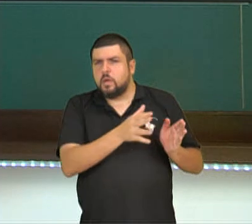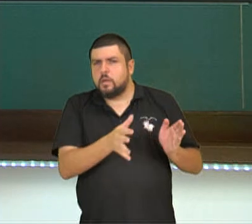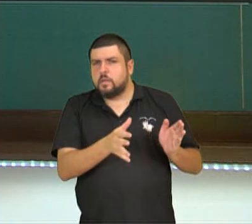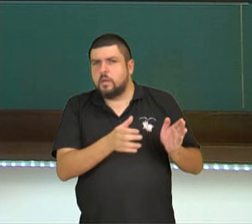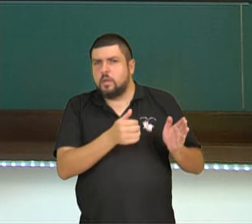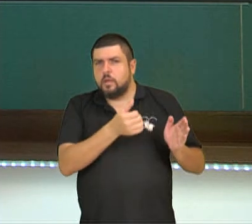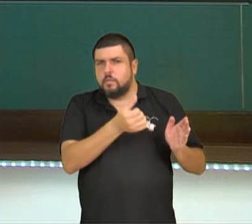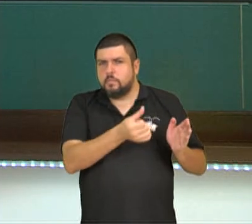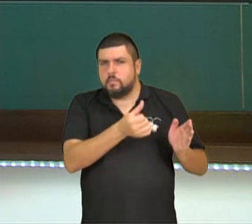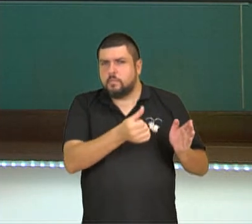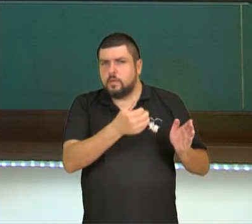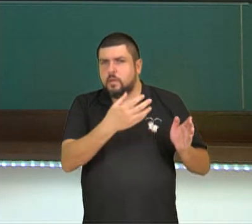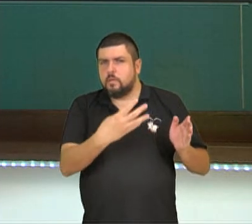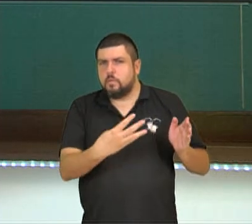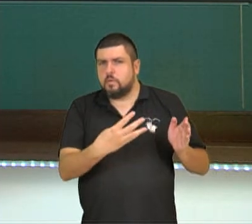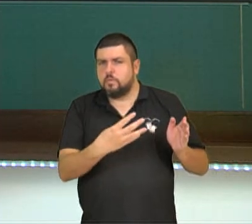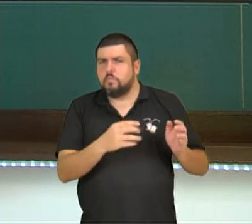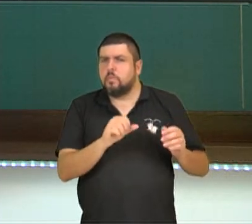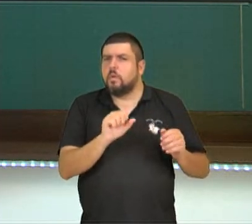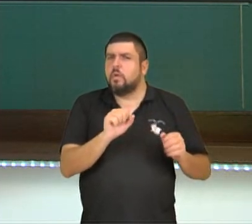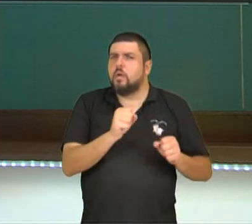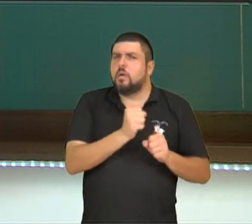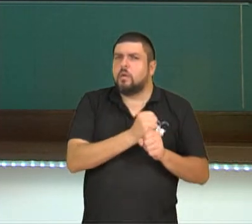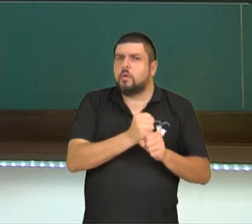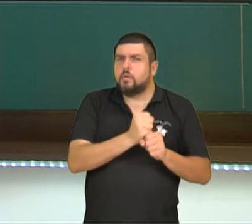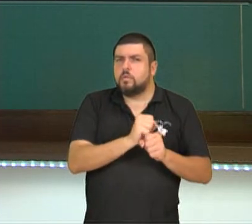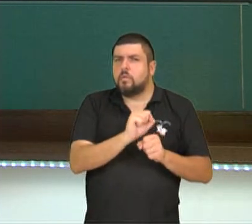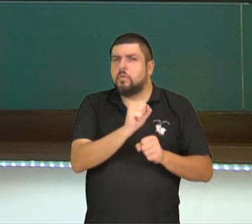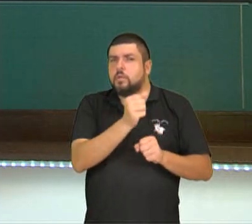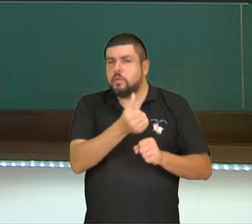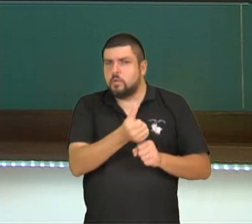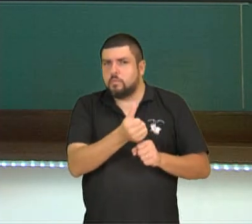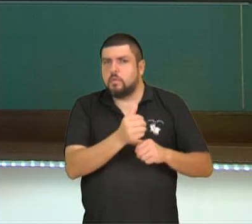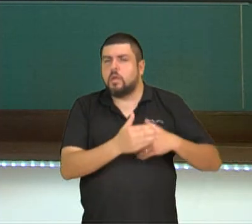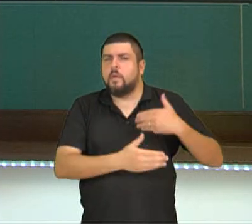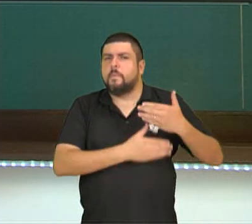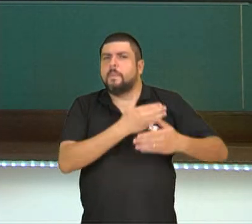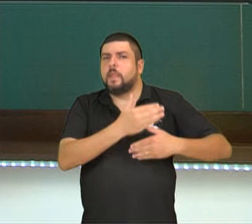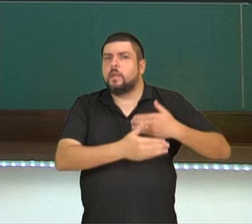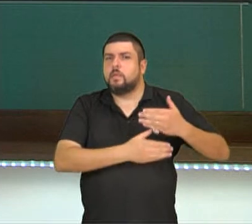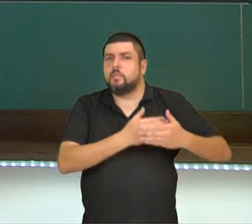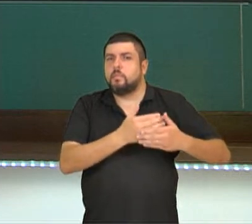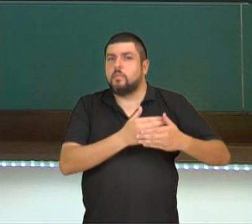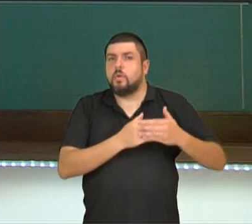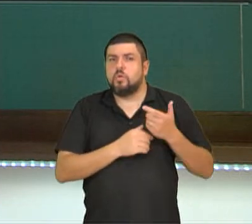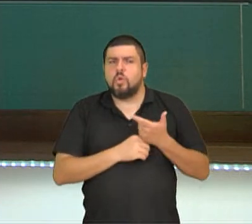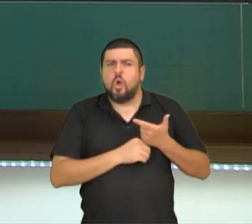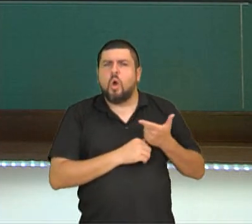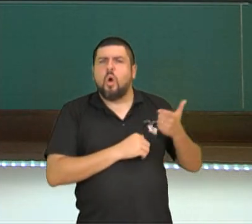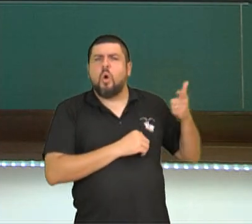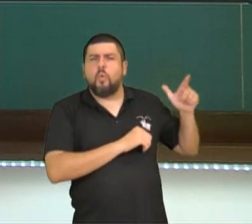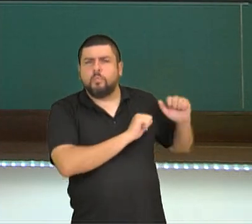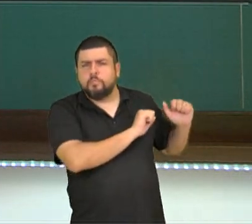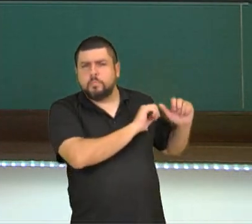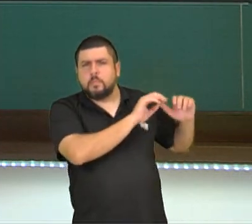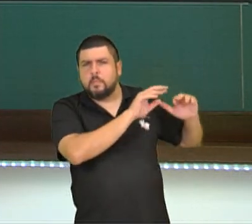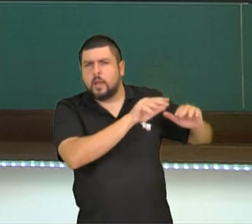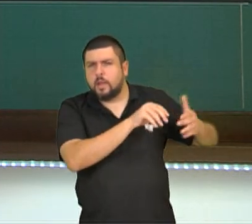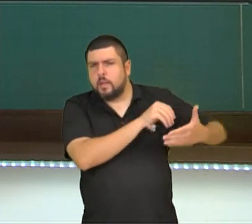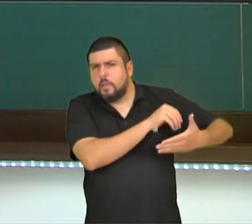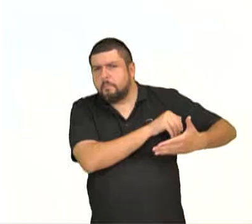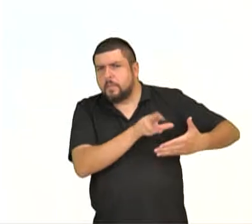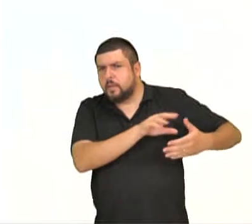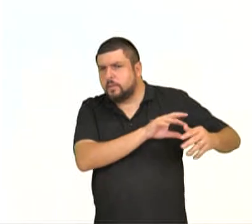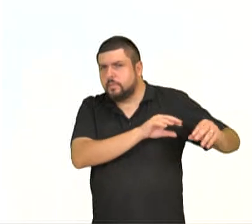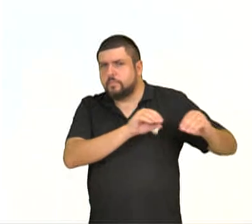quase 86 anos, é isso. E daí foram expulsos depois por uma outra civilização que invadiu o Egito também.